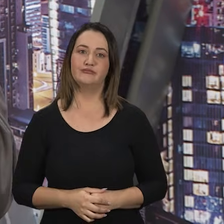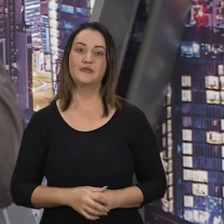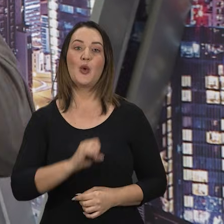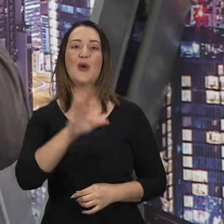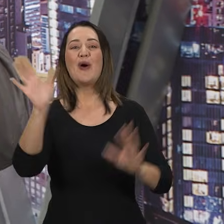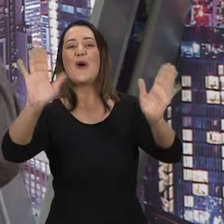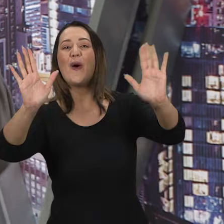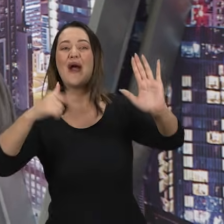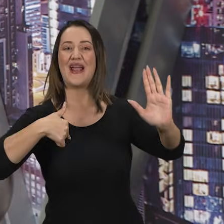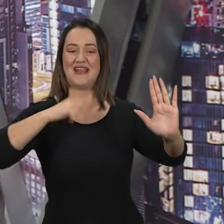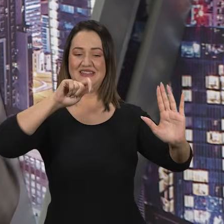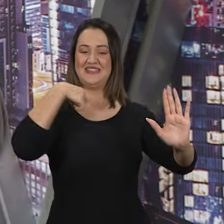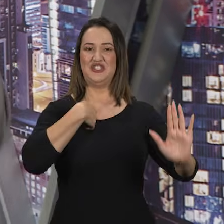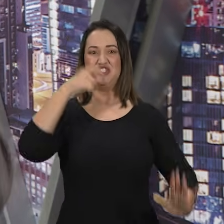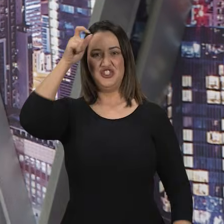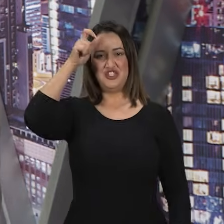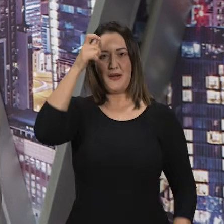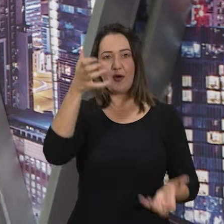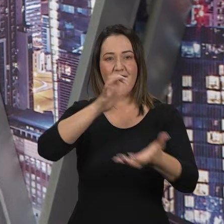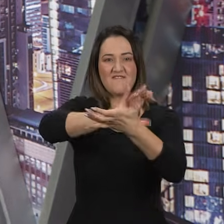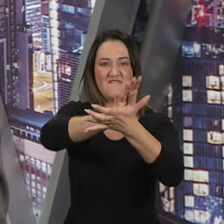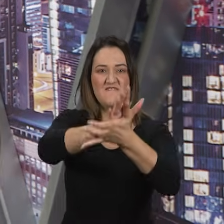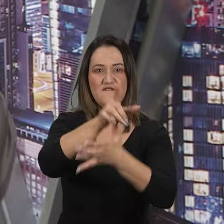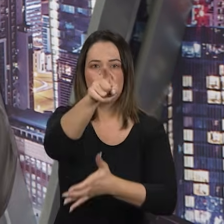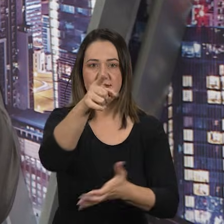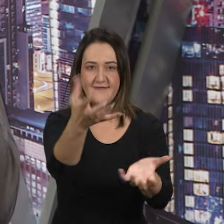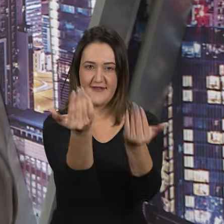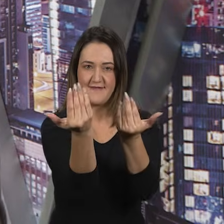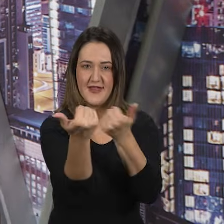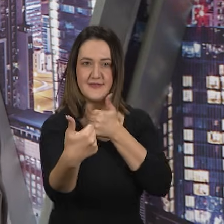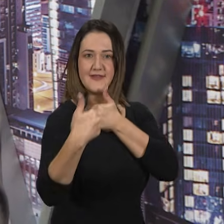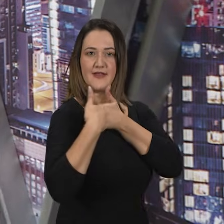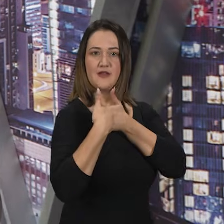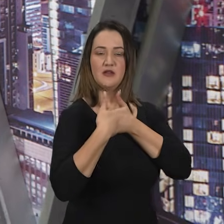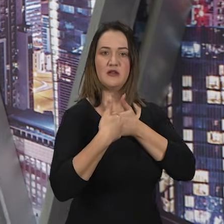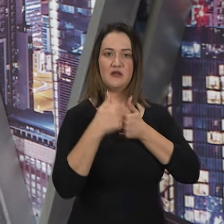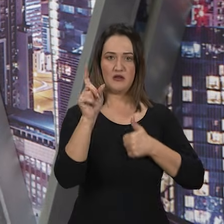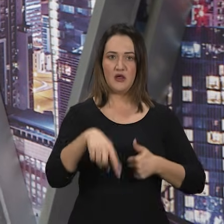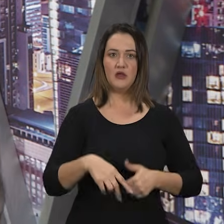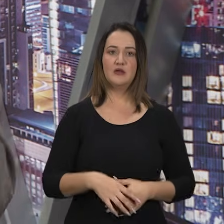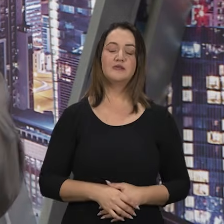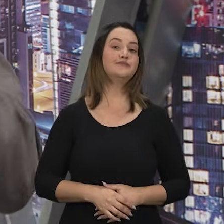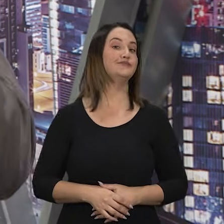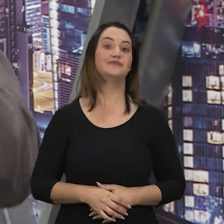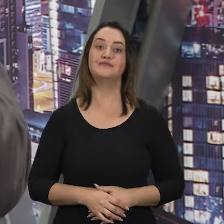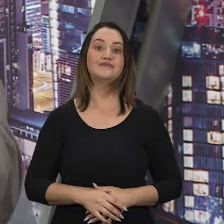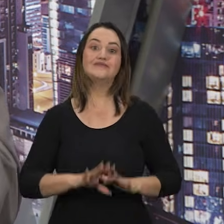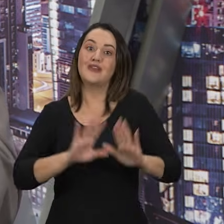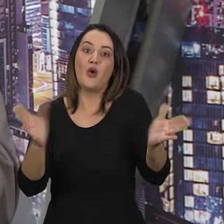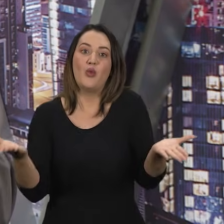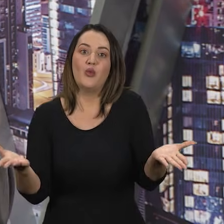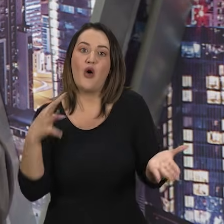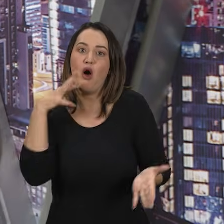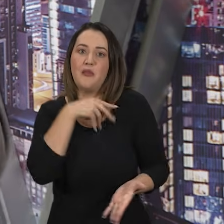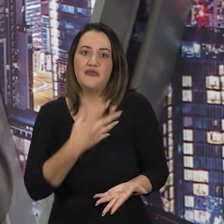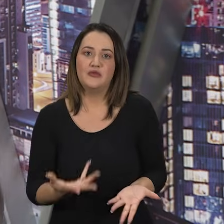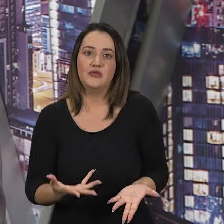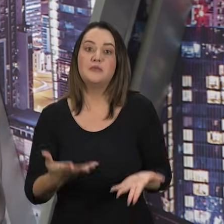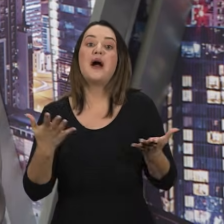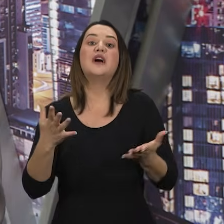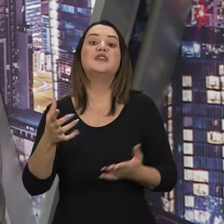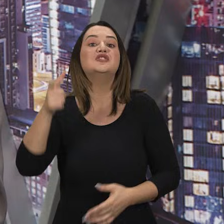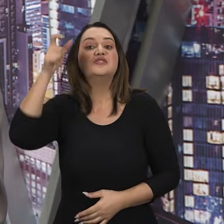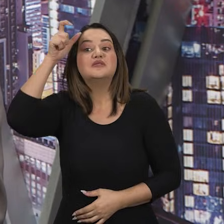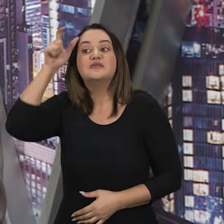falar assim: Oi, eu sou o diabo, vou destruir você. Quer me seguir? Lógico que não. Então, como é que o diabo faz? Eu vou te